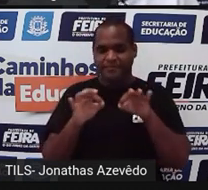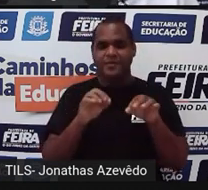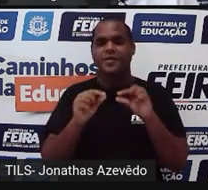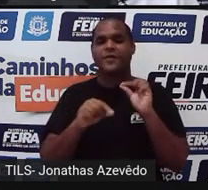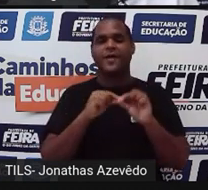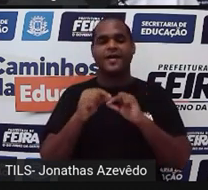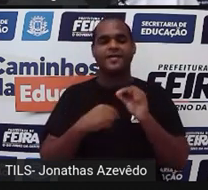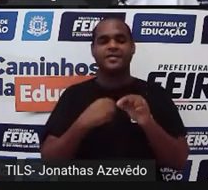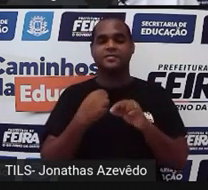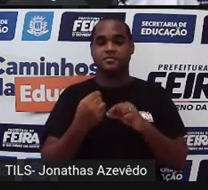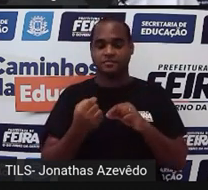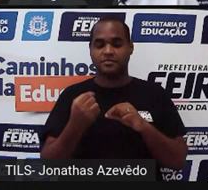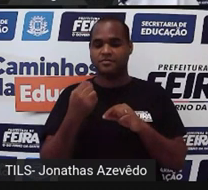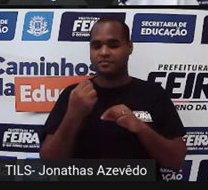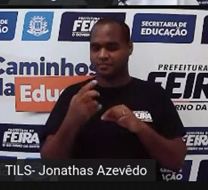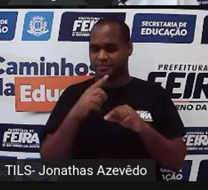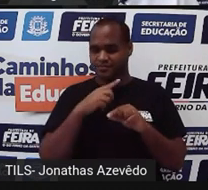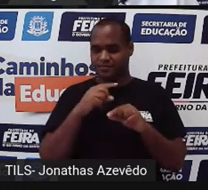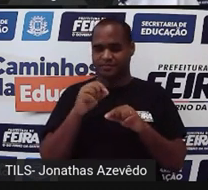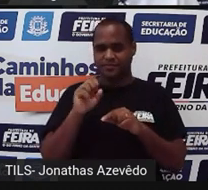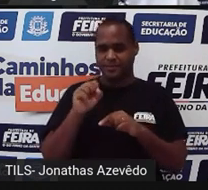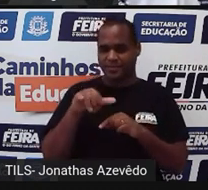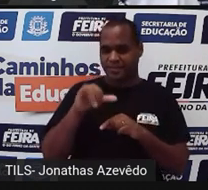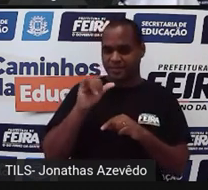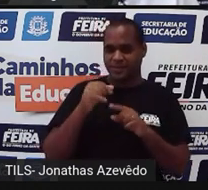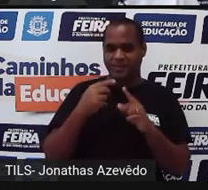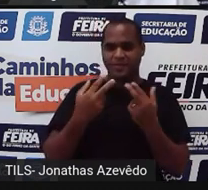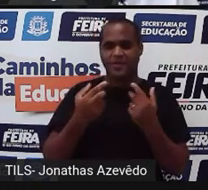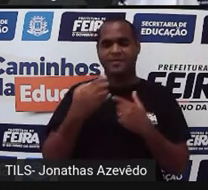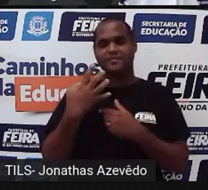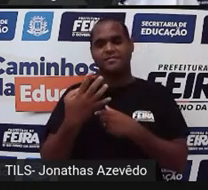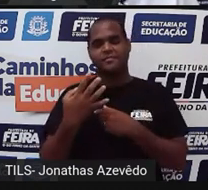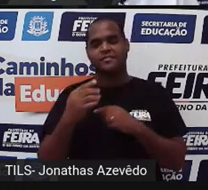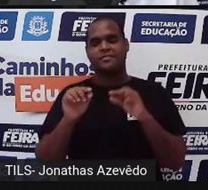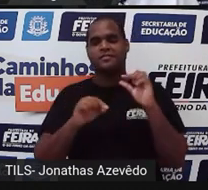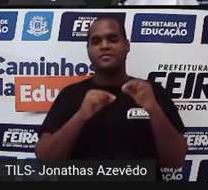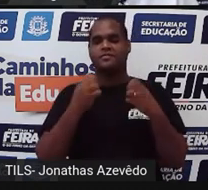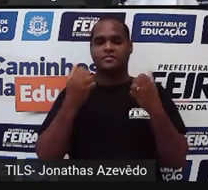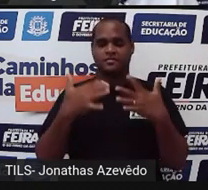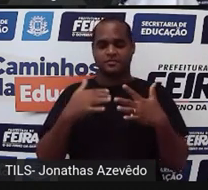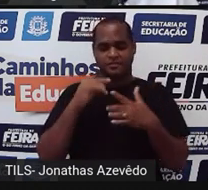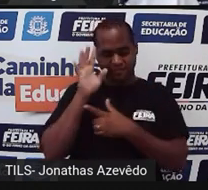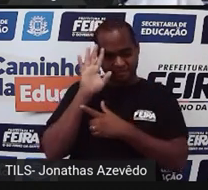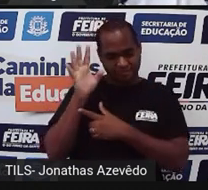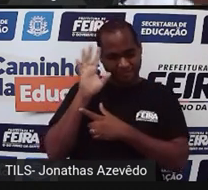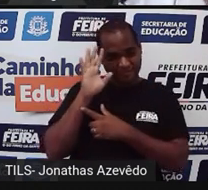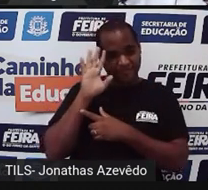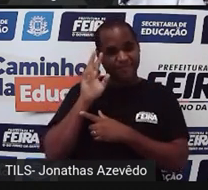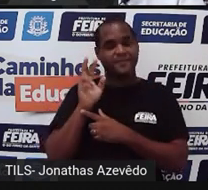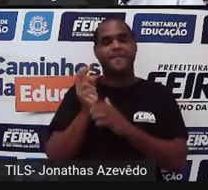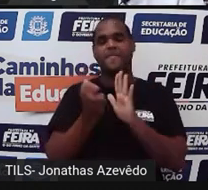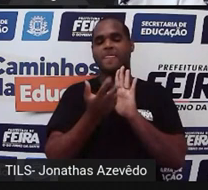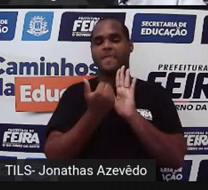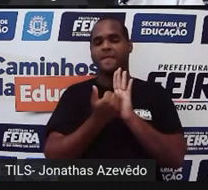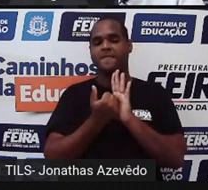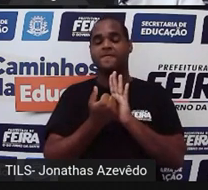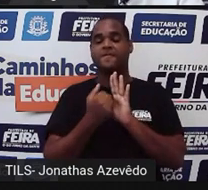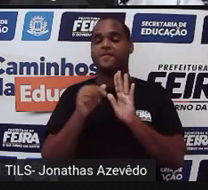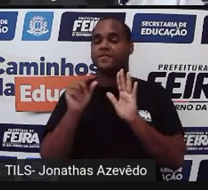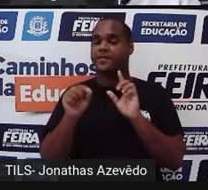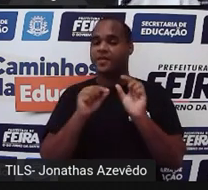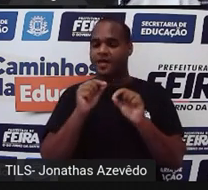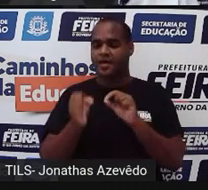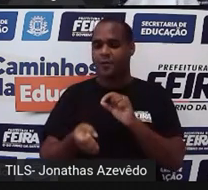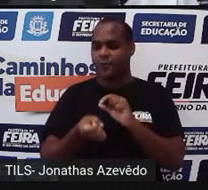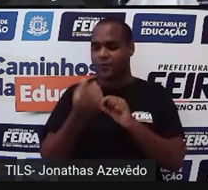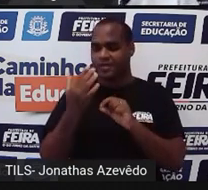é x igual a 3, y igual a 4, né? Que isso, pensando nas figuras, x é a